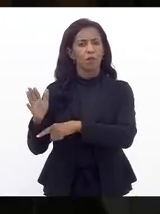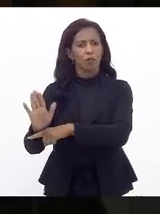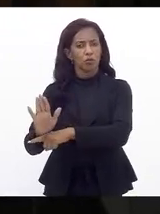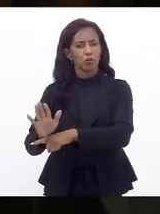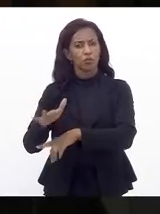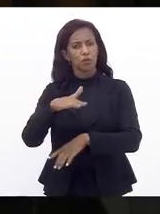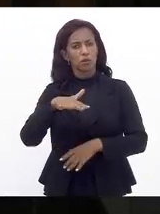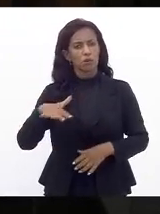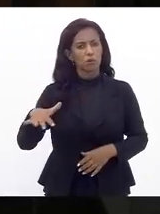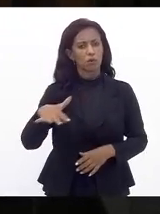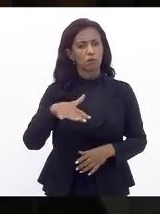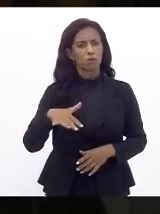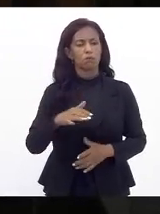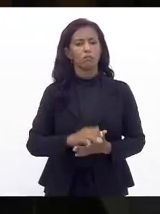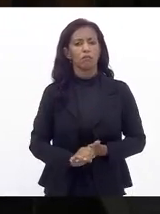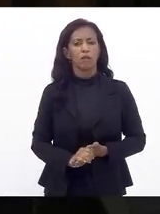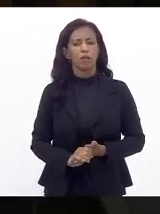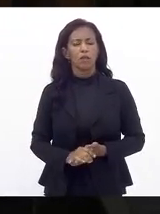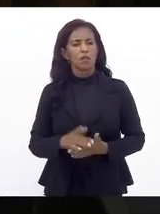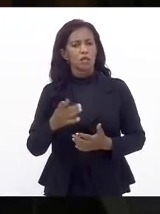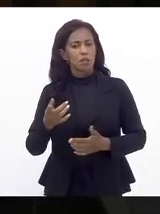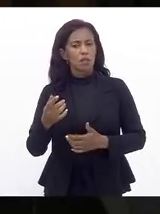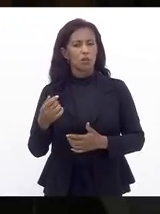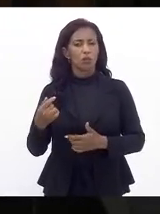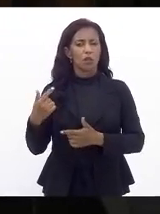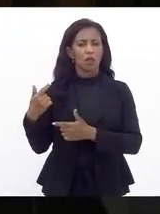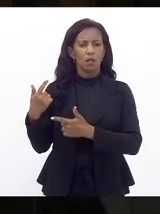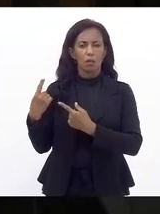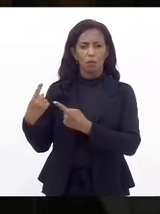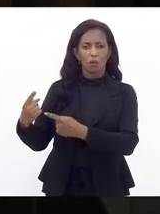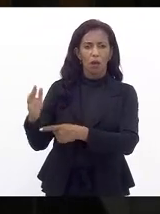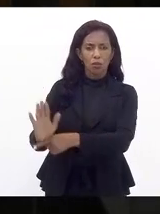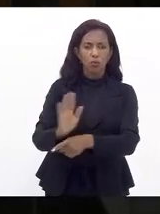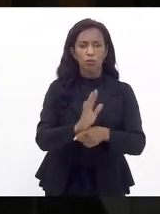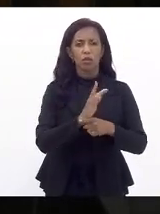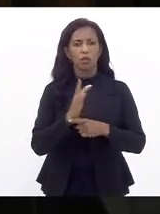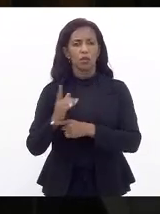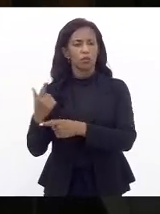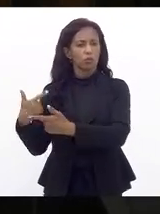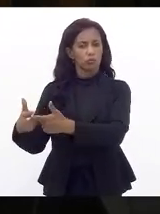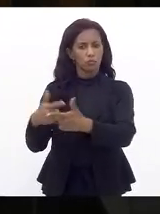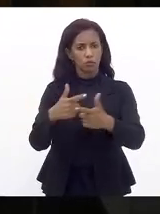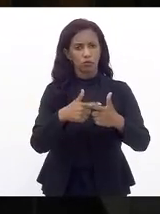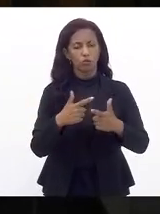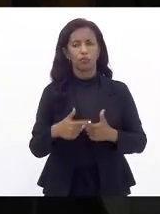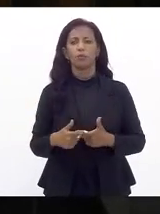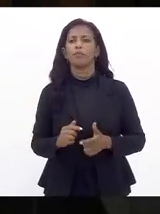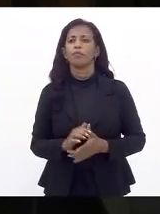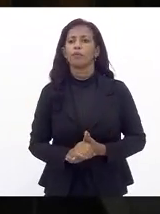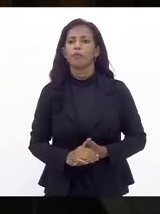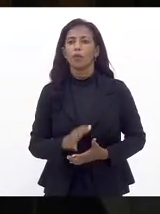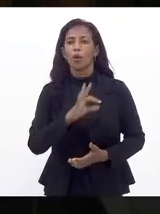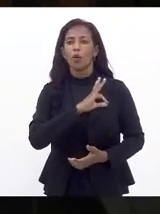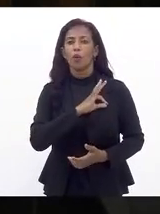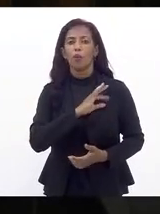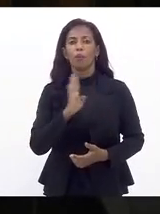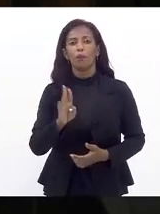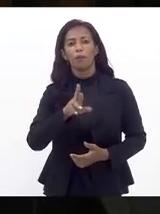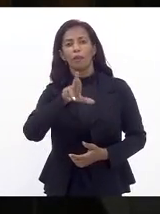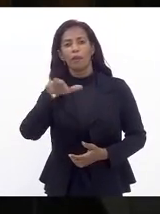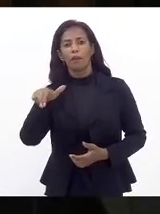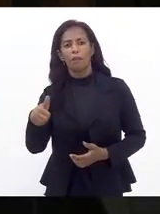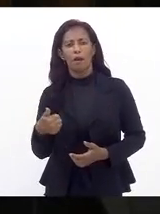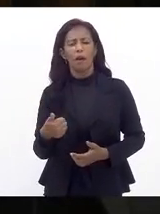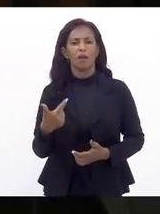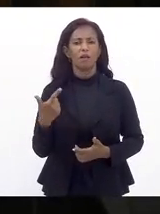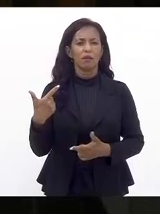população, sendo mais uma vez a última fronteira com o caos. Então, parabenizar aos agentes do programa Segurança Presente na Barra da Tijuca, que